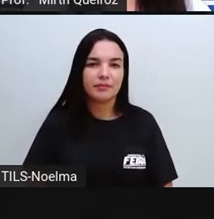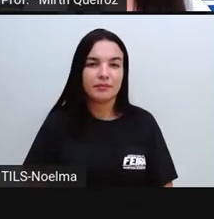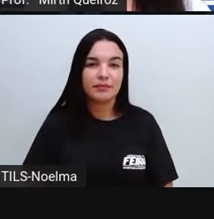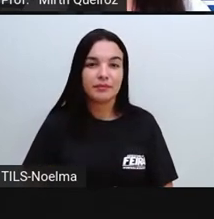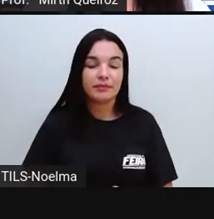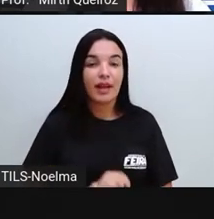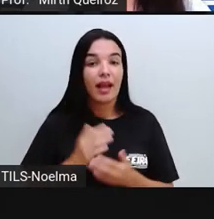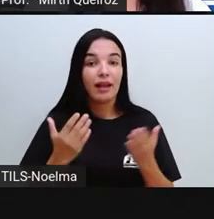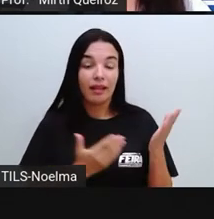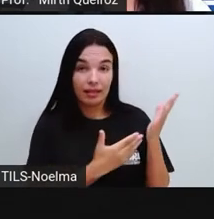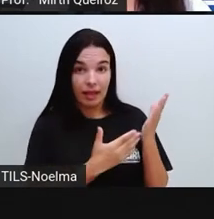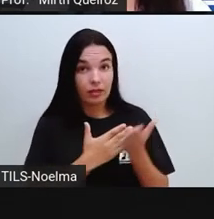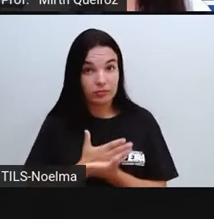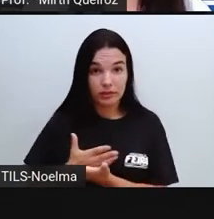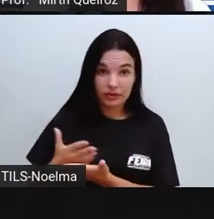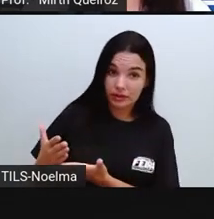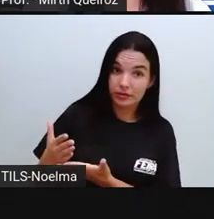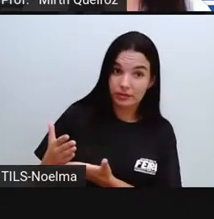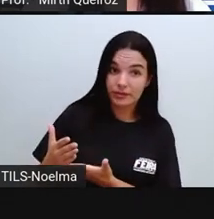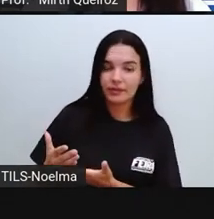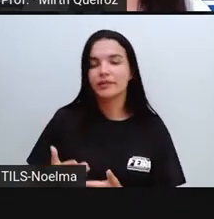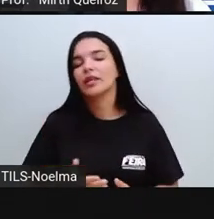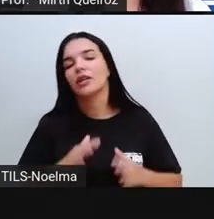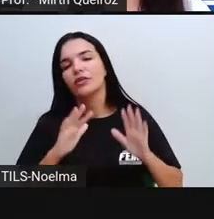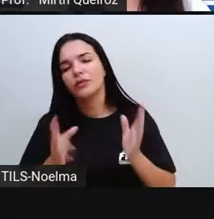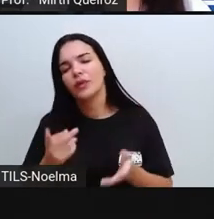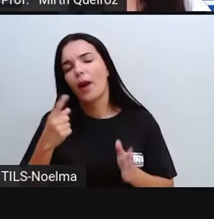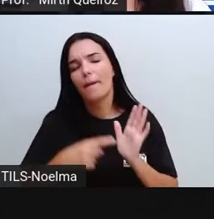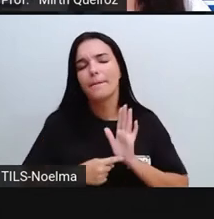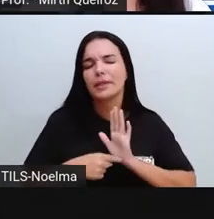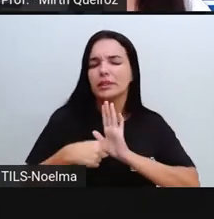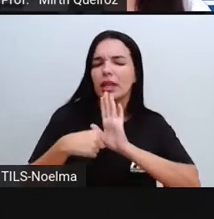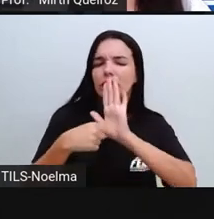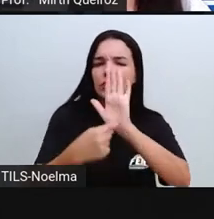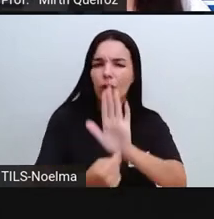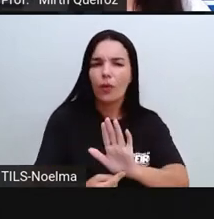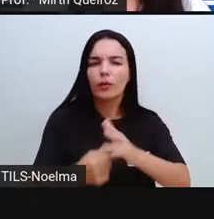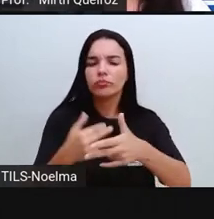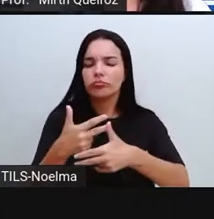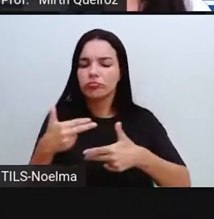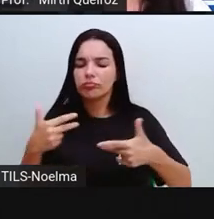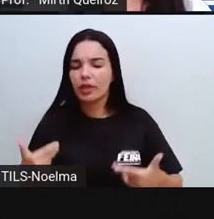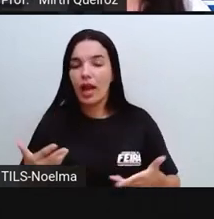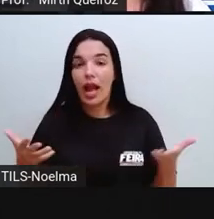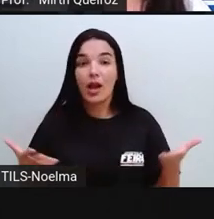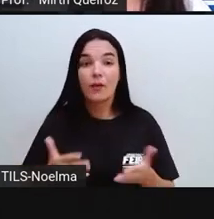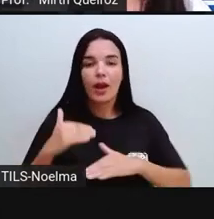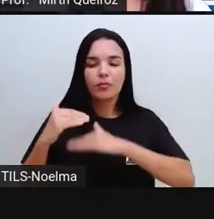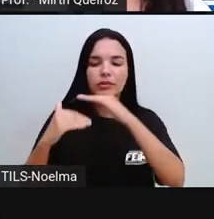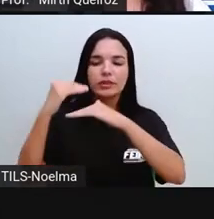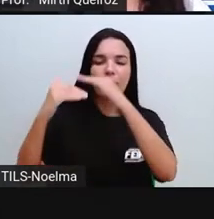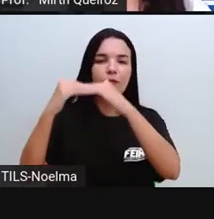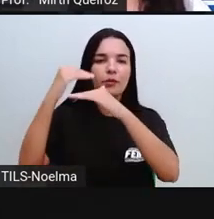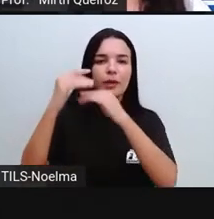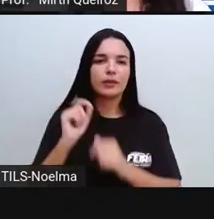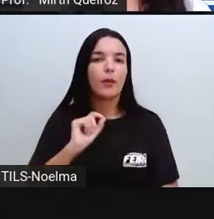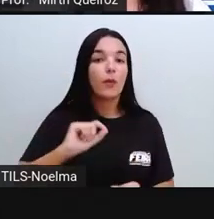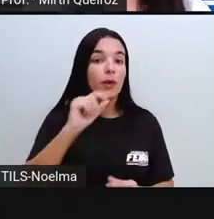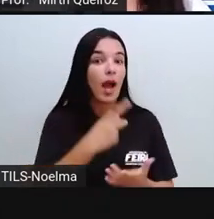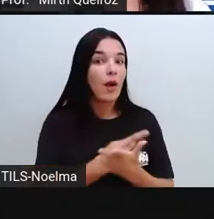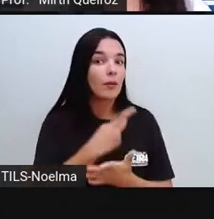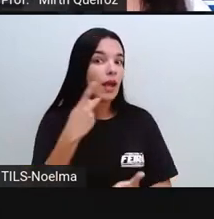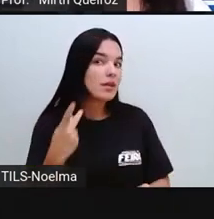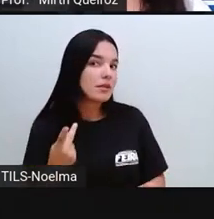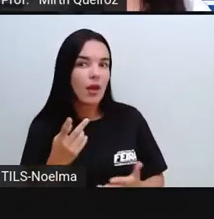Lá foi a introdução, a gente apresentou o cenário, quando aconteceu, com quem aconteceu. E agora a gente vai para o desenvolvimento,